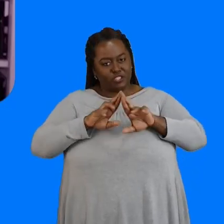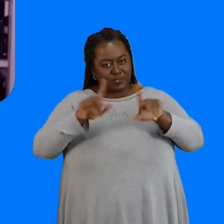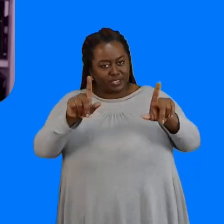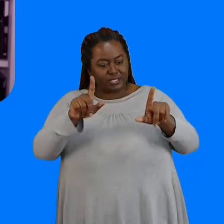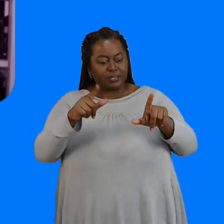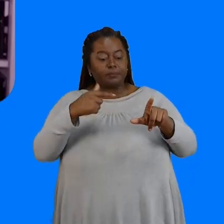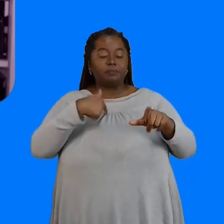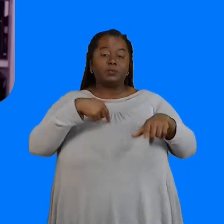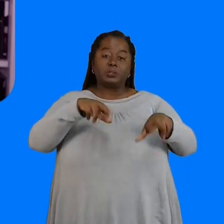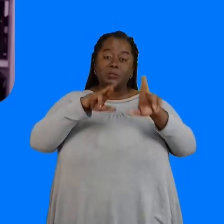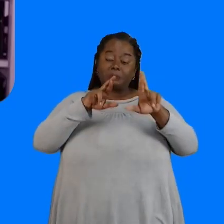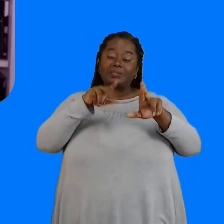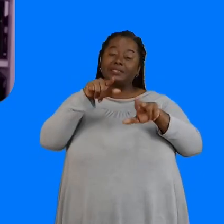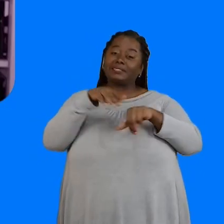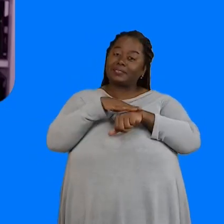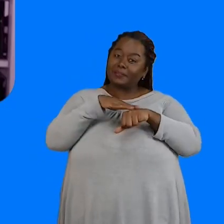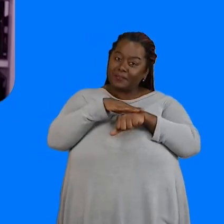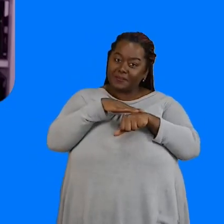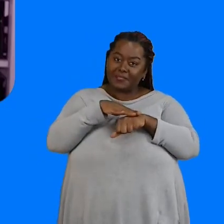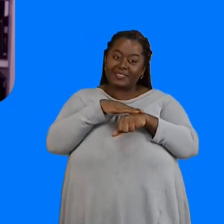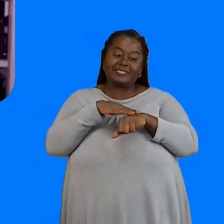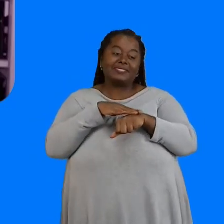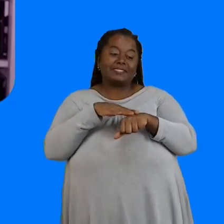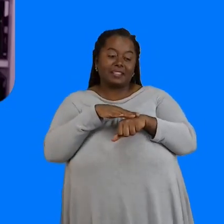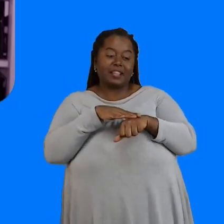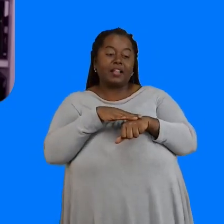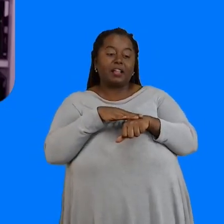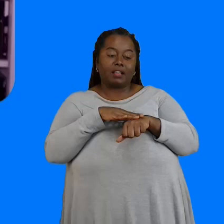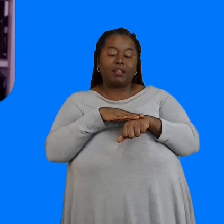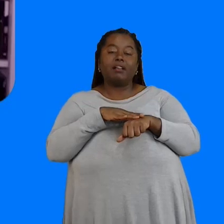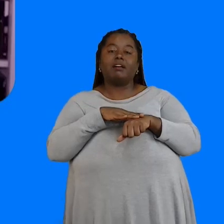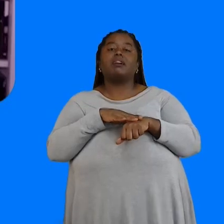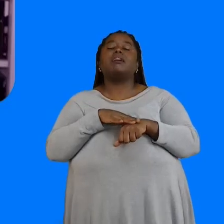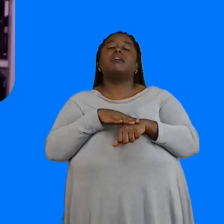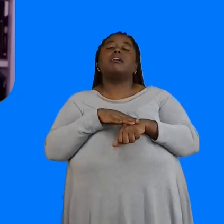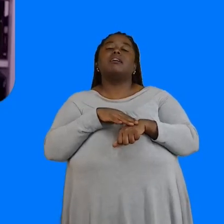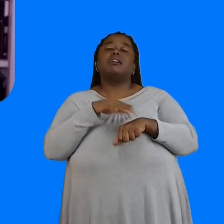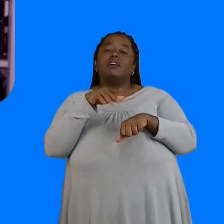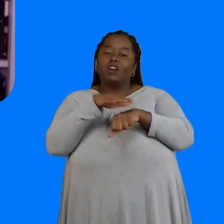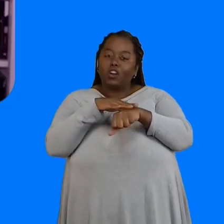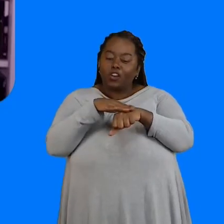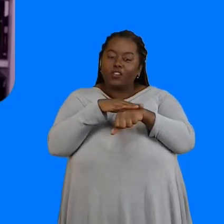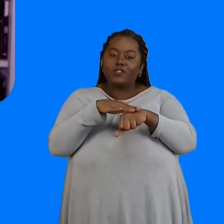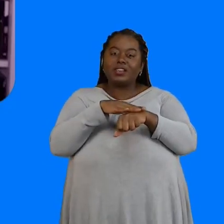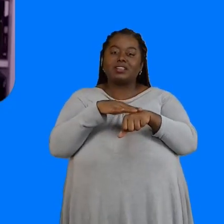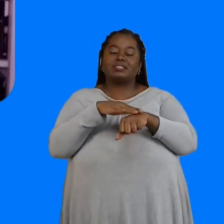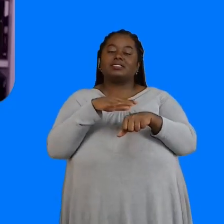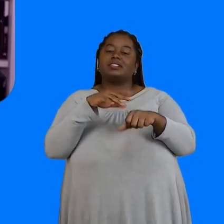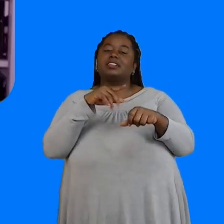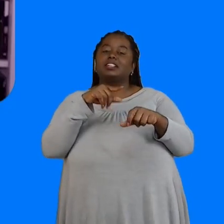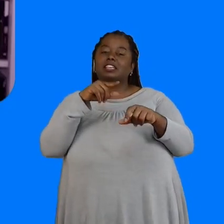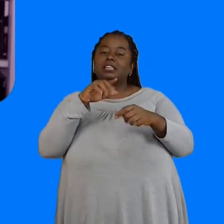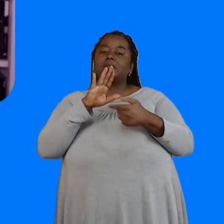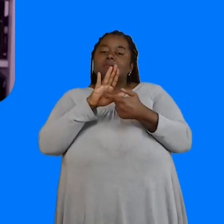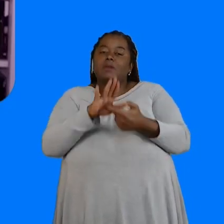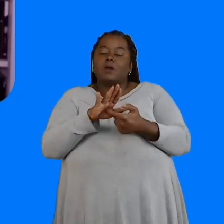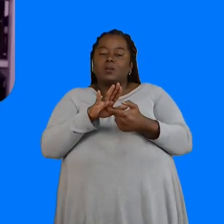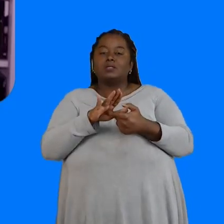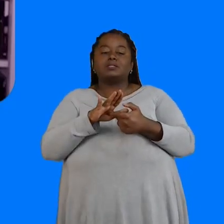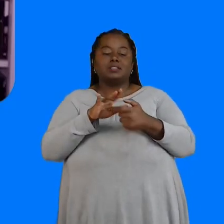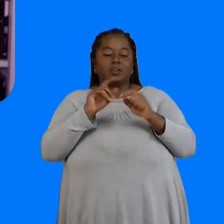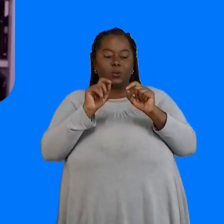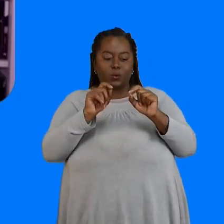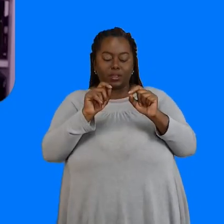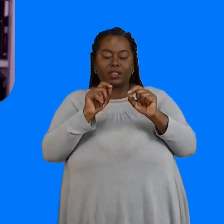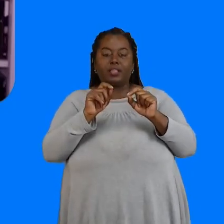pequena conversa também seja uma conversa de plantar semente em que desperta em cada um de vocês que